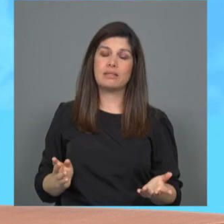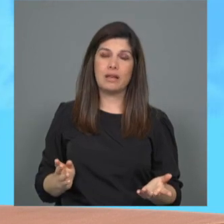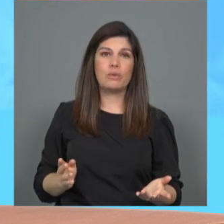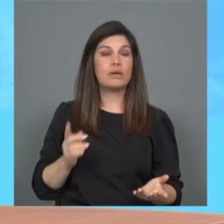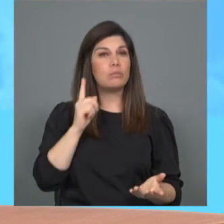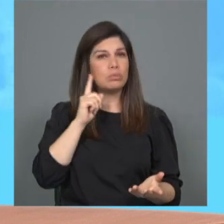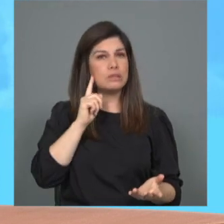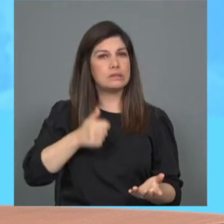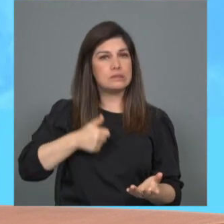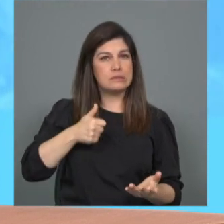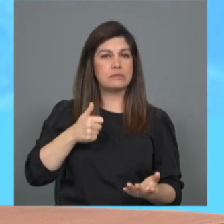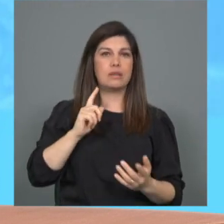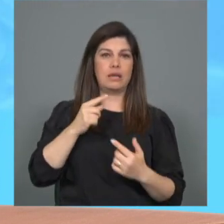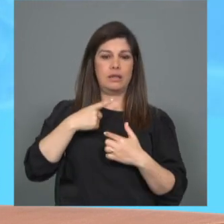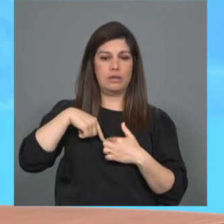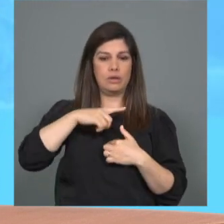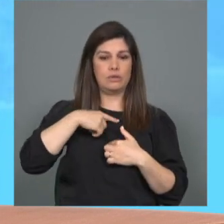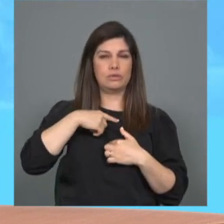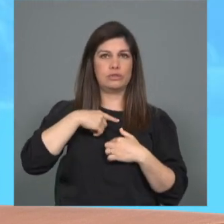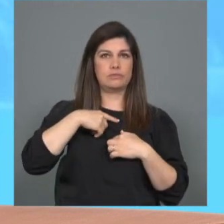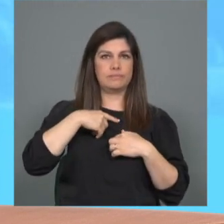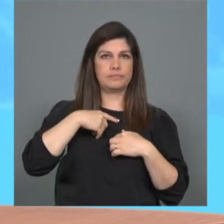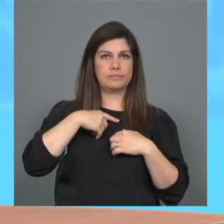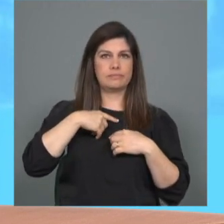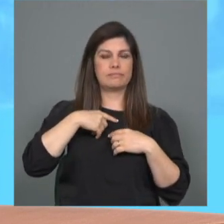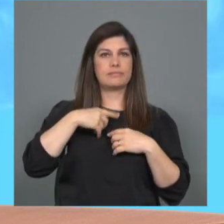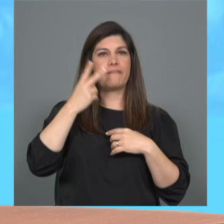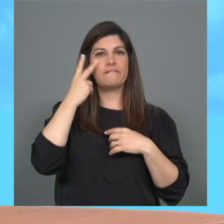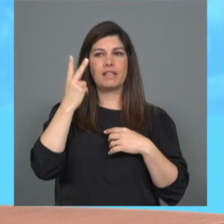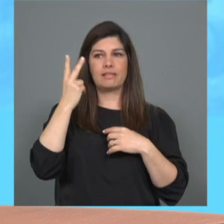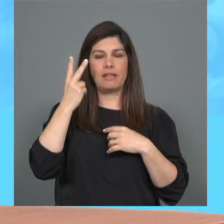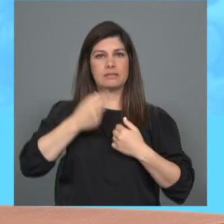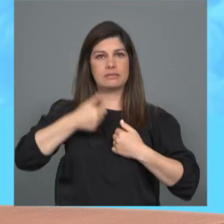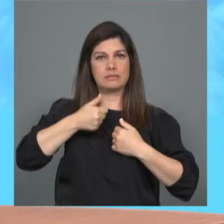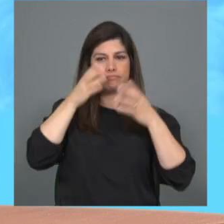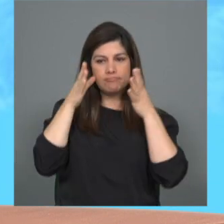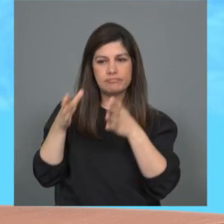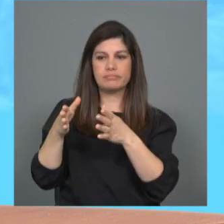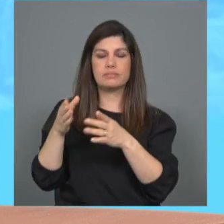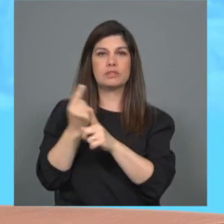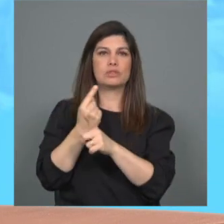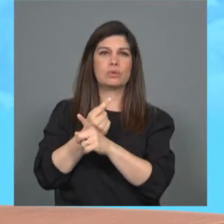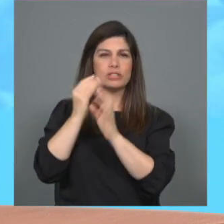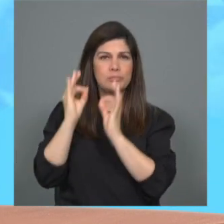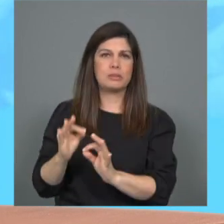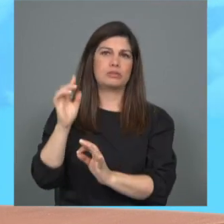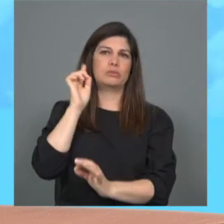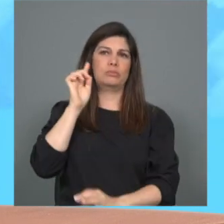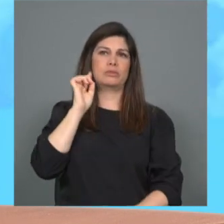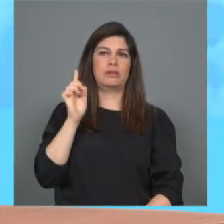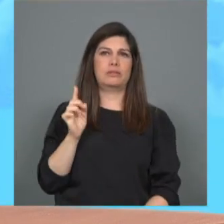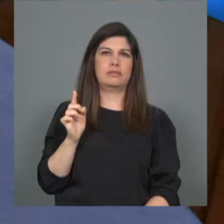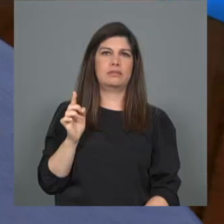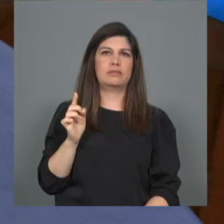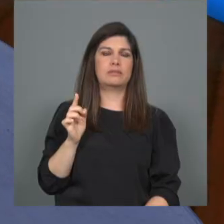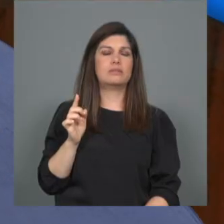ligar-nos e eleger para como centro da nossa vida as realidades mais importantes. Quer dizer, e o verdadeiro tesouro é o